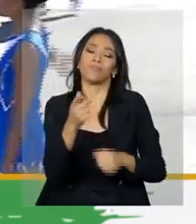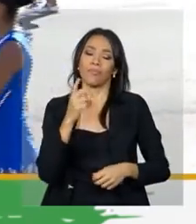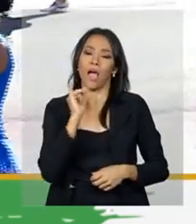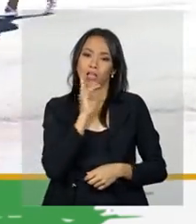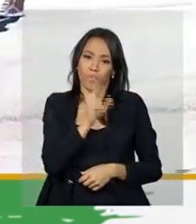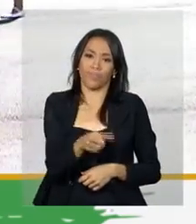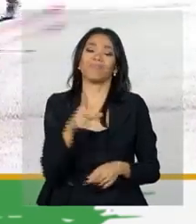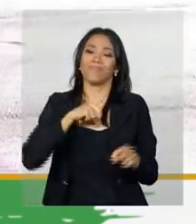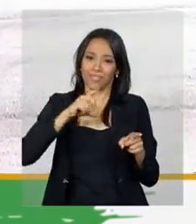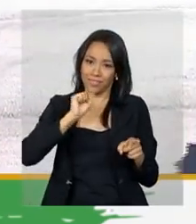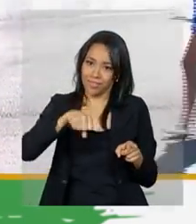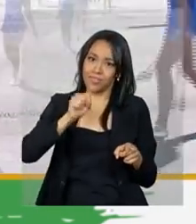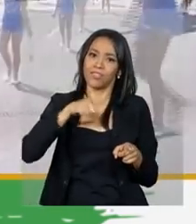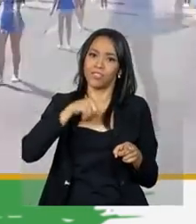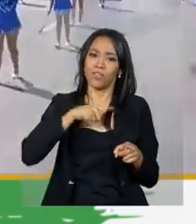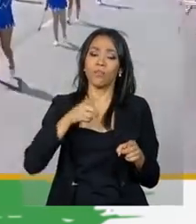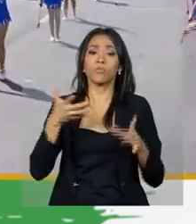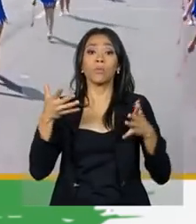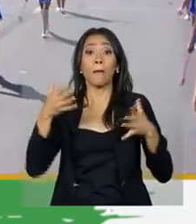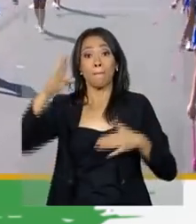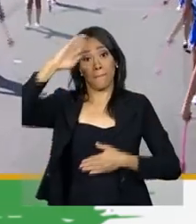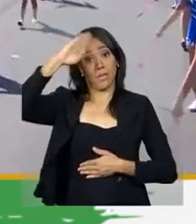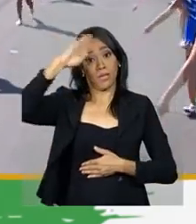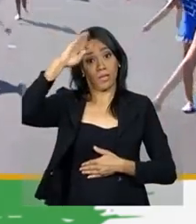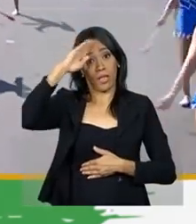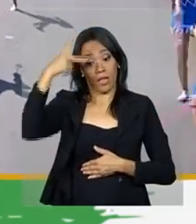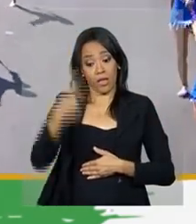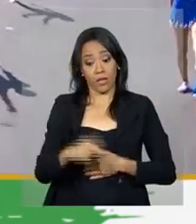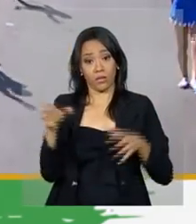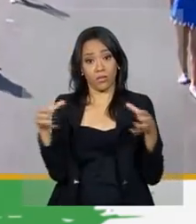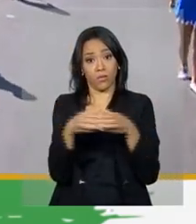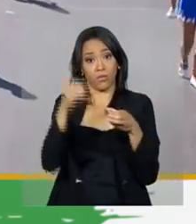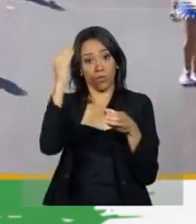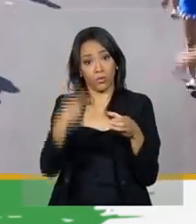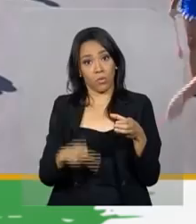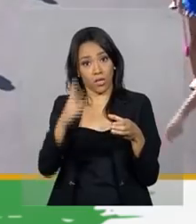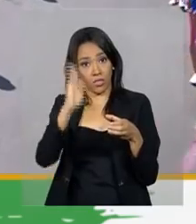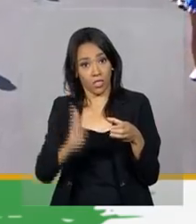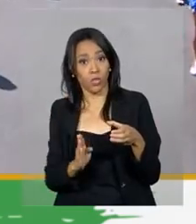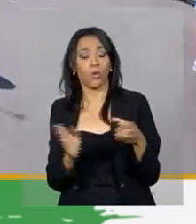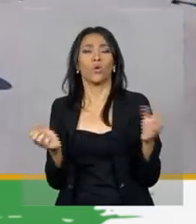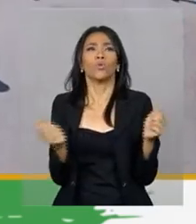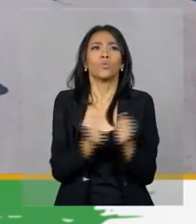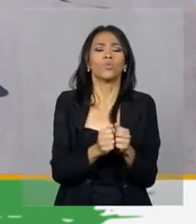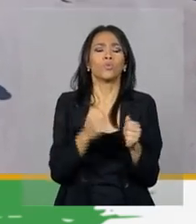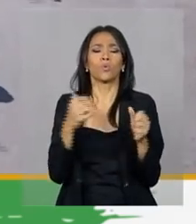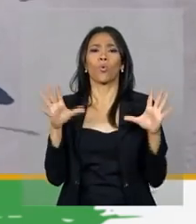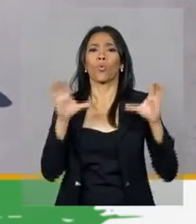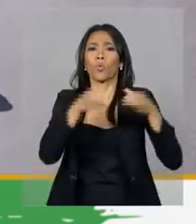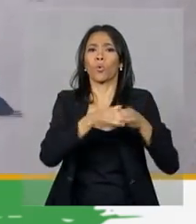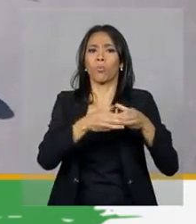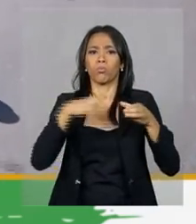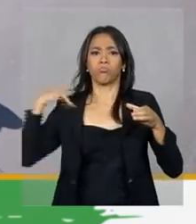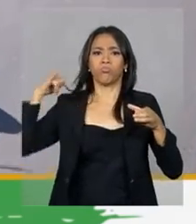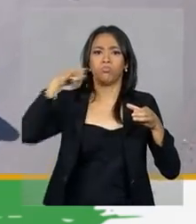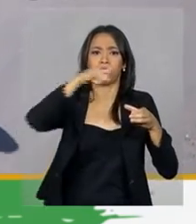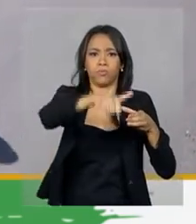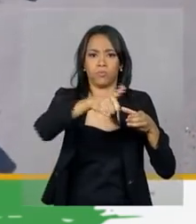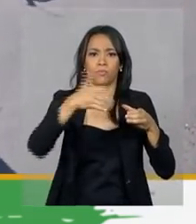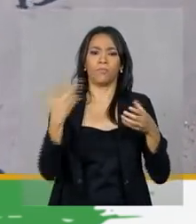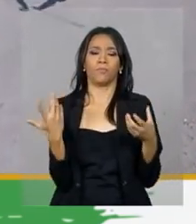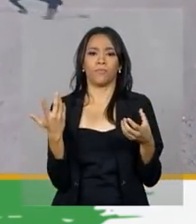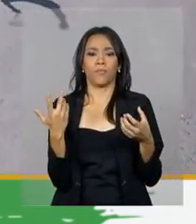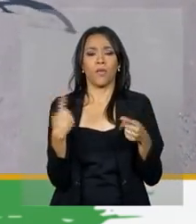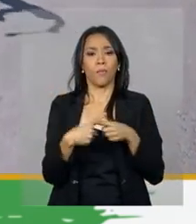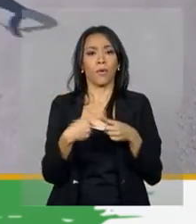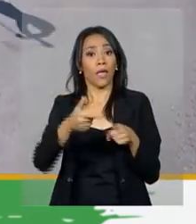tivemos militares nossos participando junto com a Aeronáutica. A partir daí, porque nós